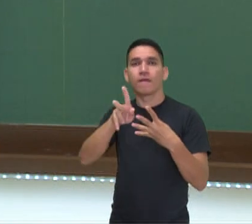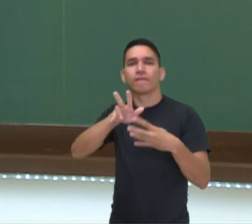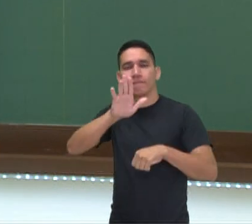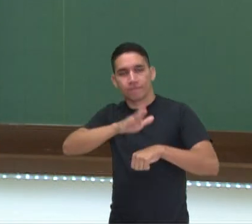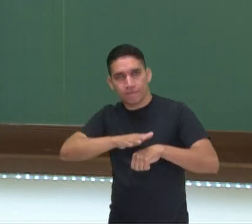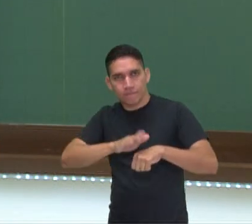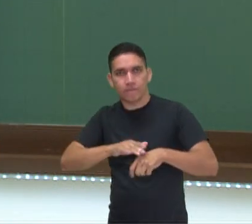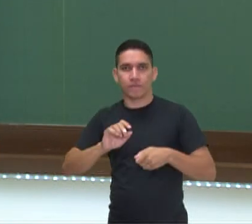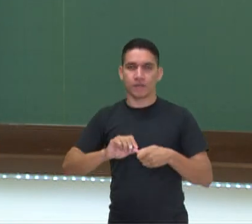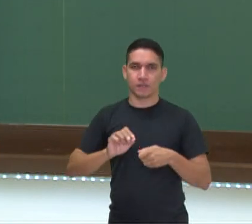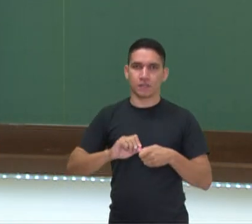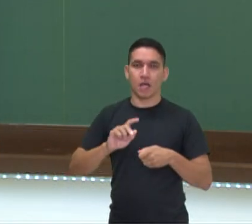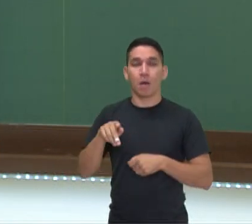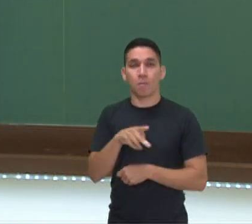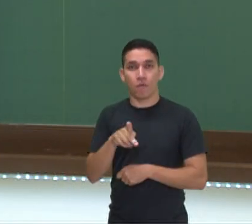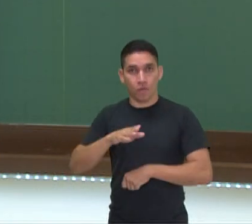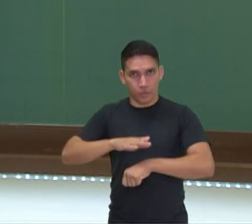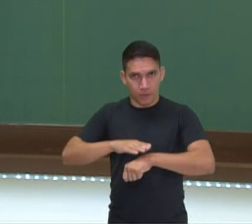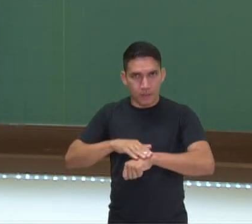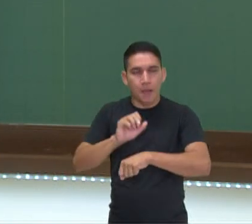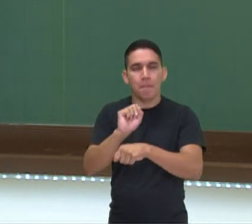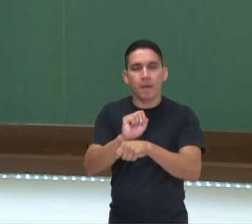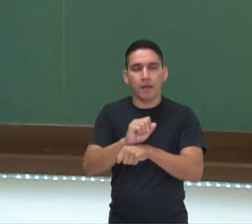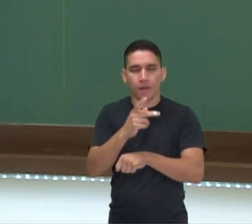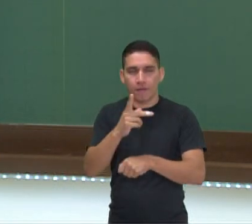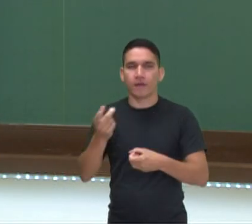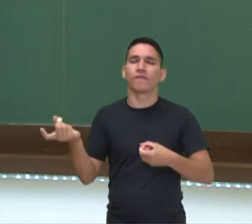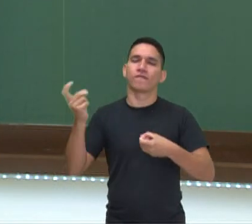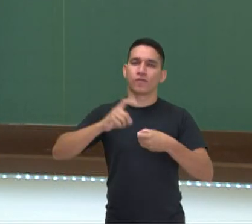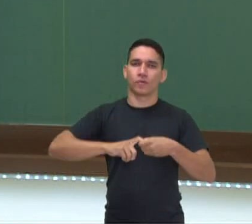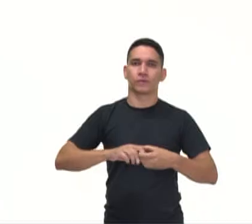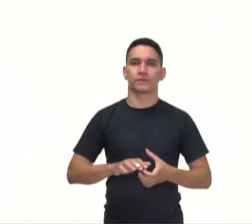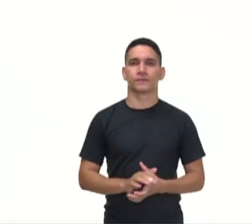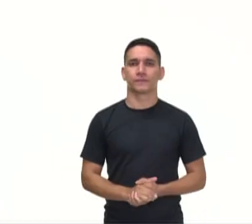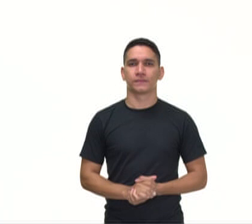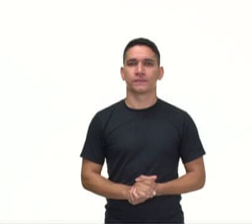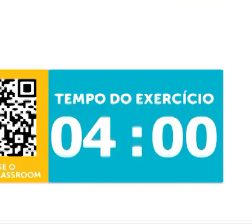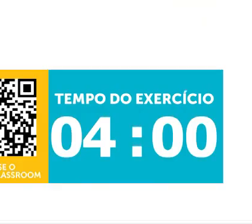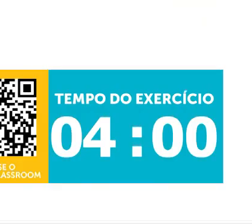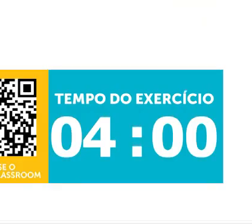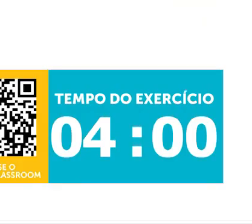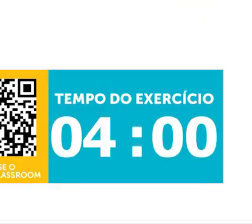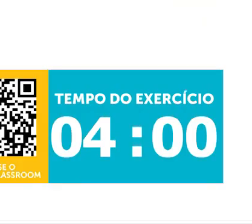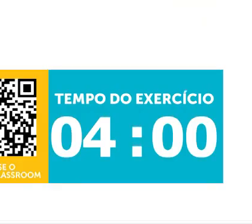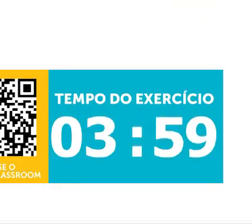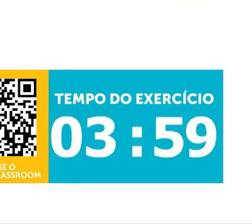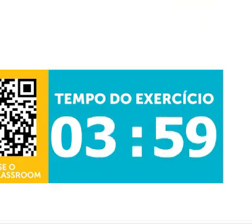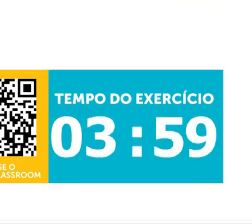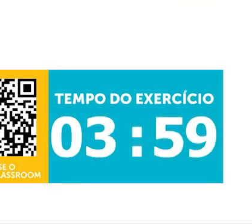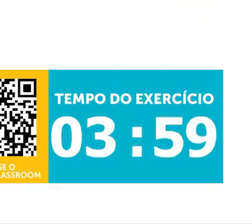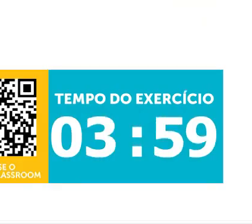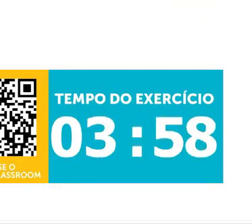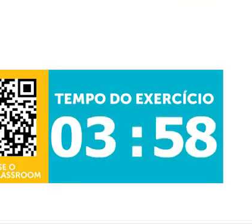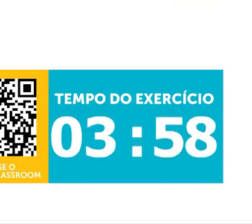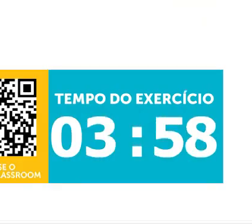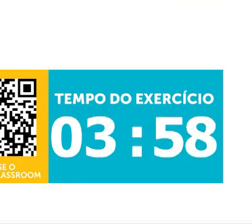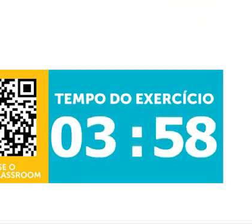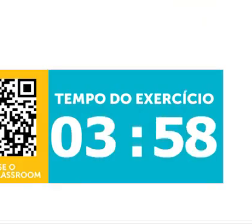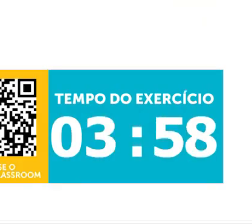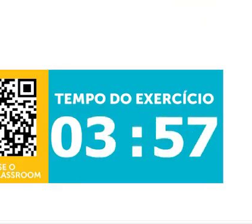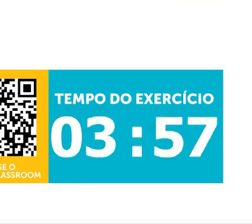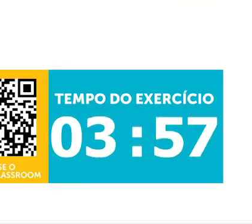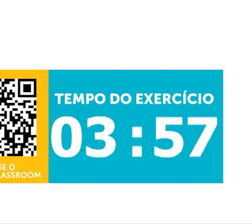para vocês resolverem e a professora vai dar um tempinho e já voltamos a E aí